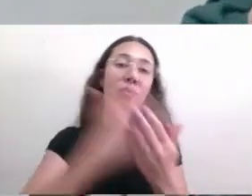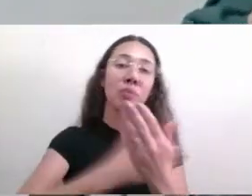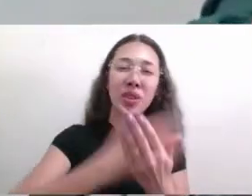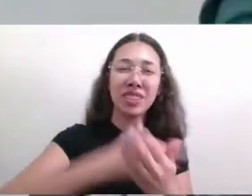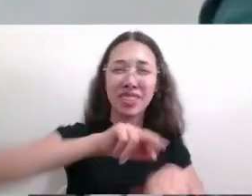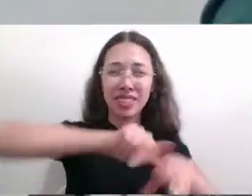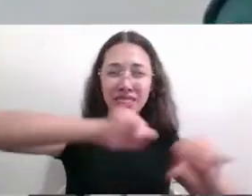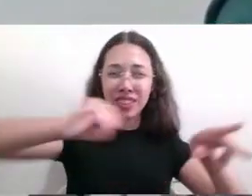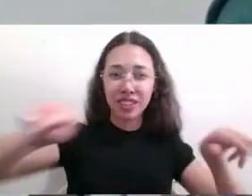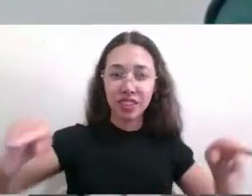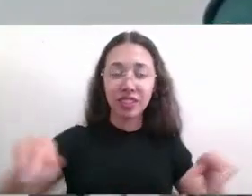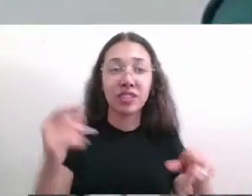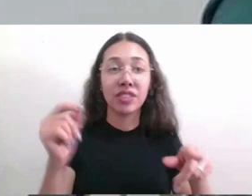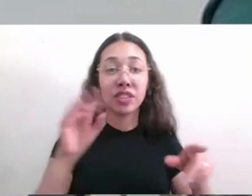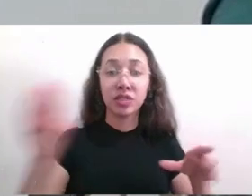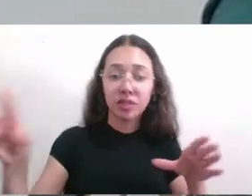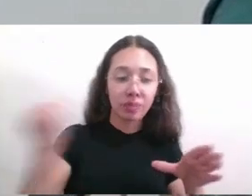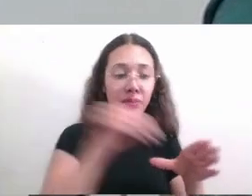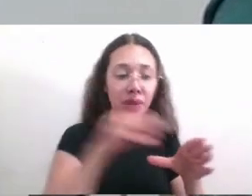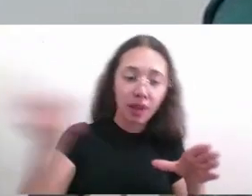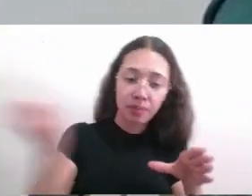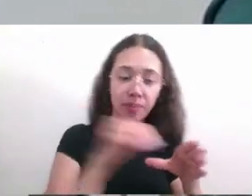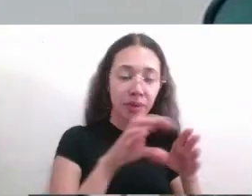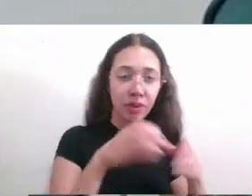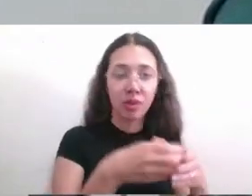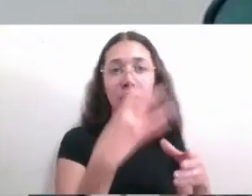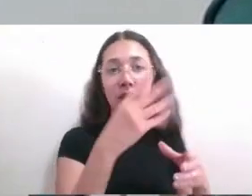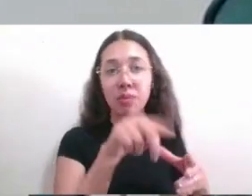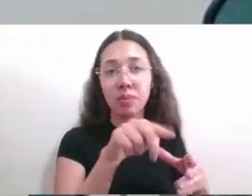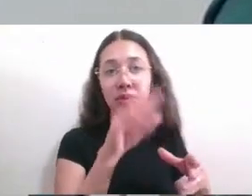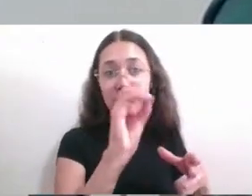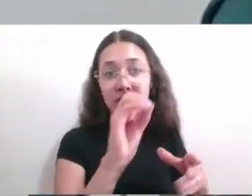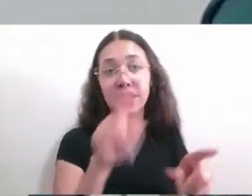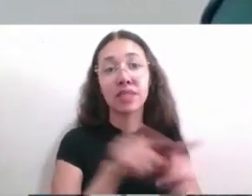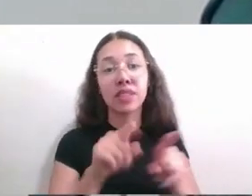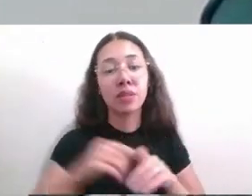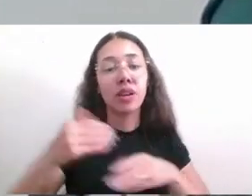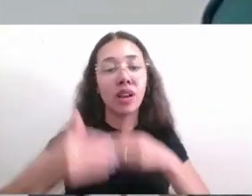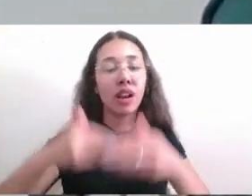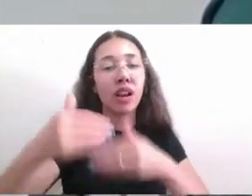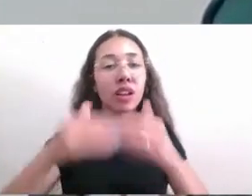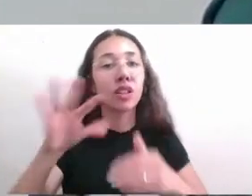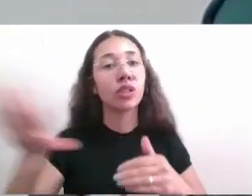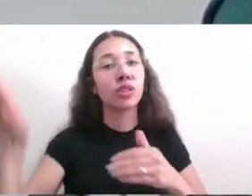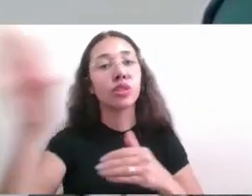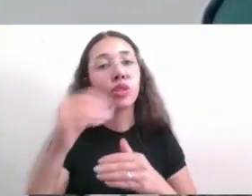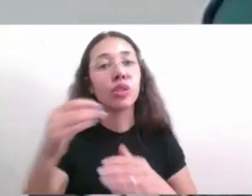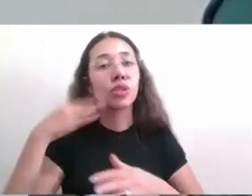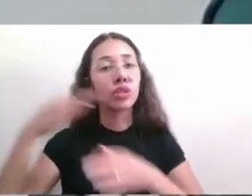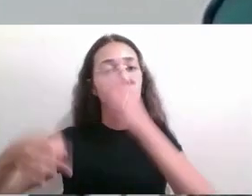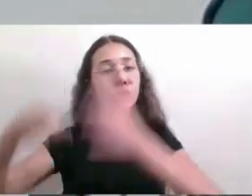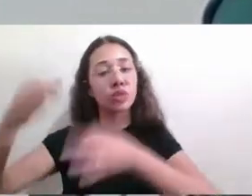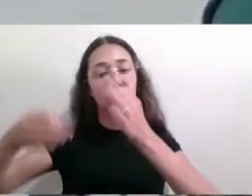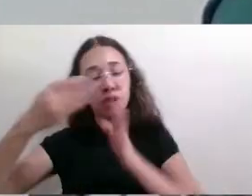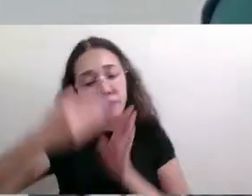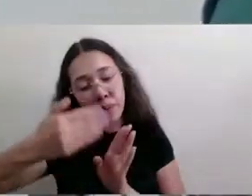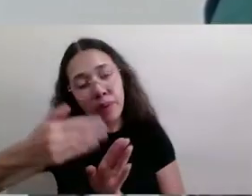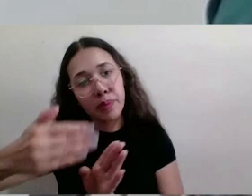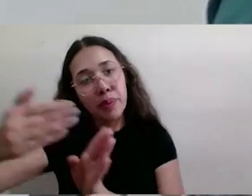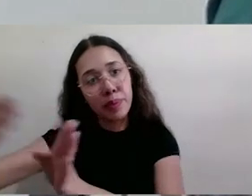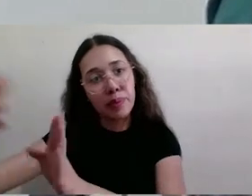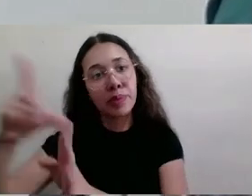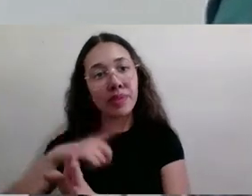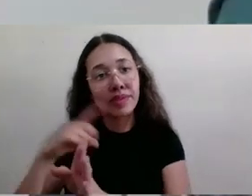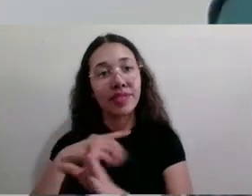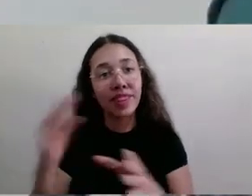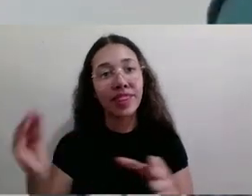para o núcleo 4.0, mas que aos poucos a justiça toda se organize em torno do núcleo 4.0. A doutora Leila falou que não